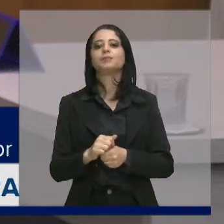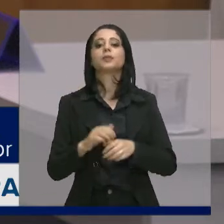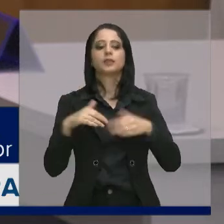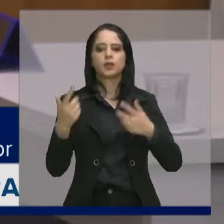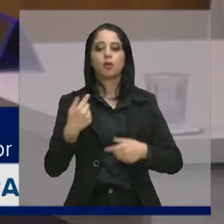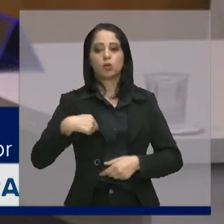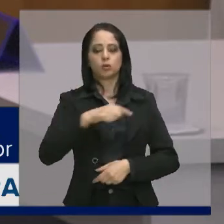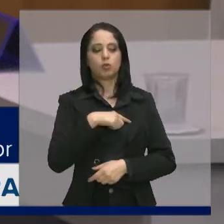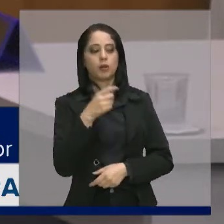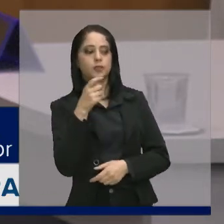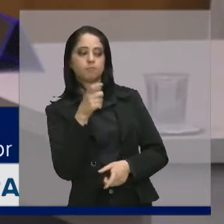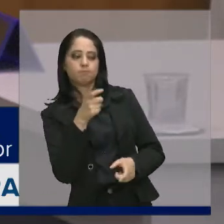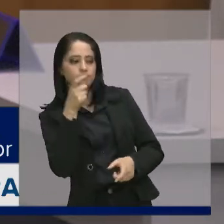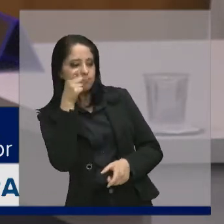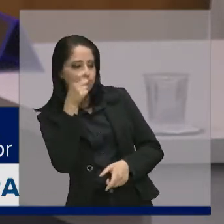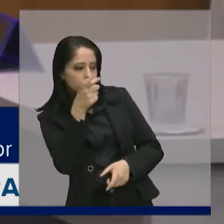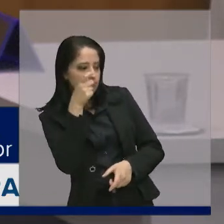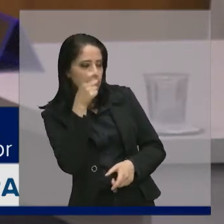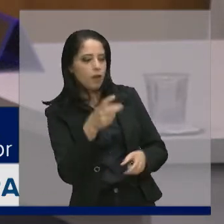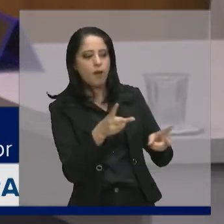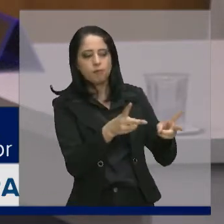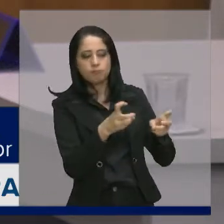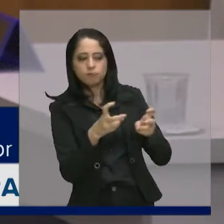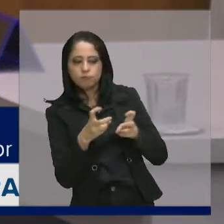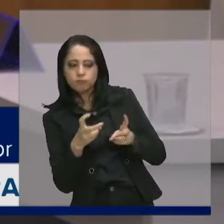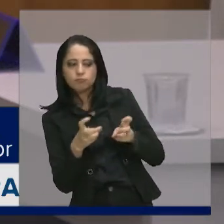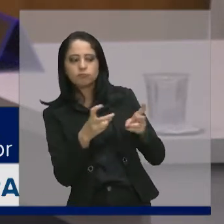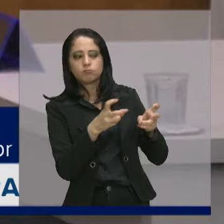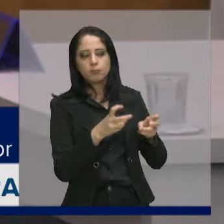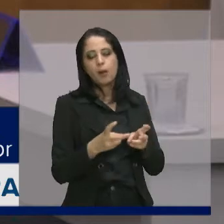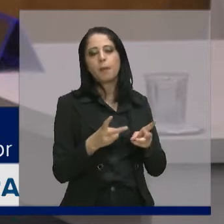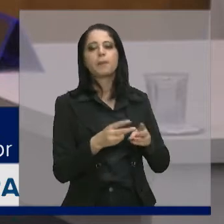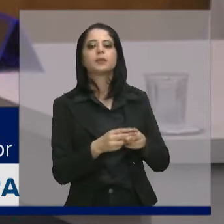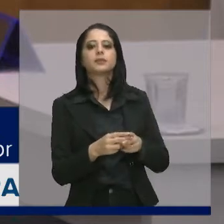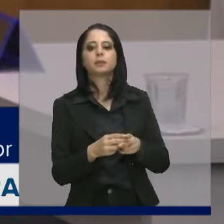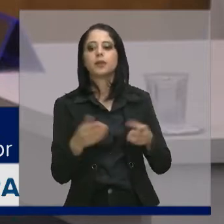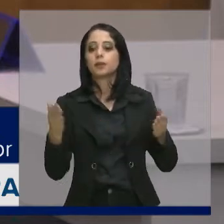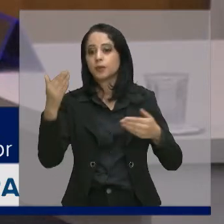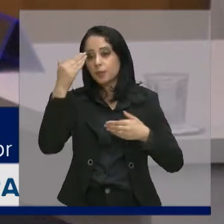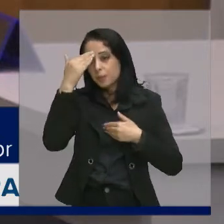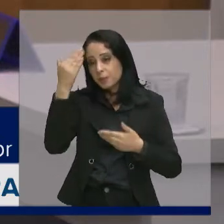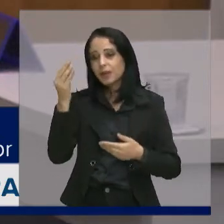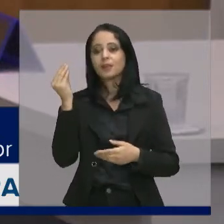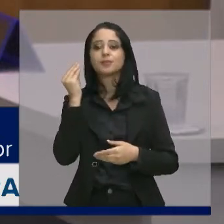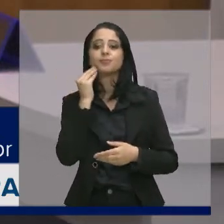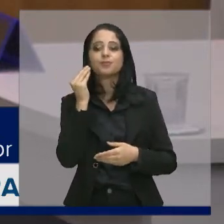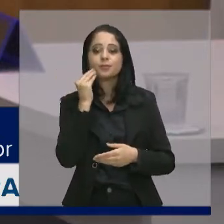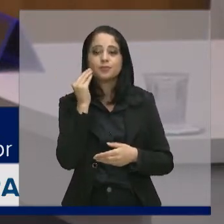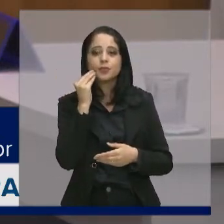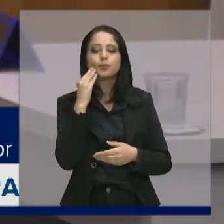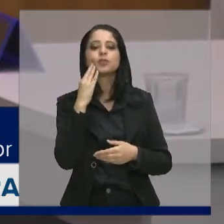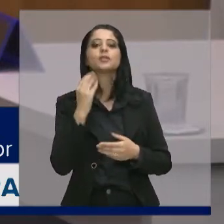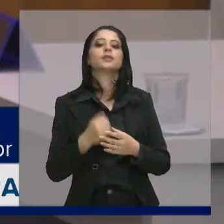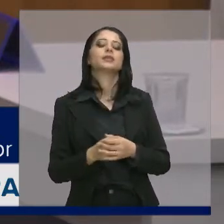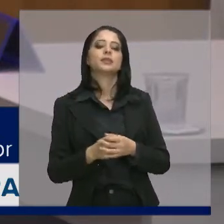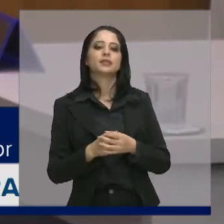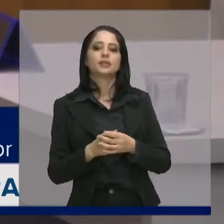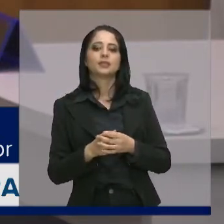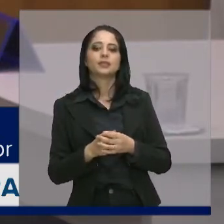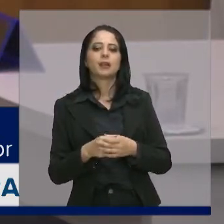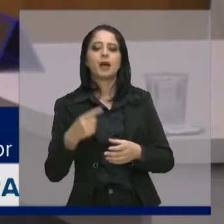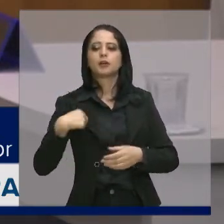perto e mais uma vez agradecer essa oportunidade que a gente está tendo de estar falando